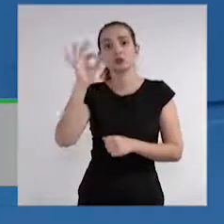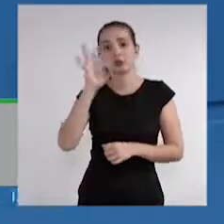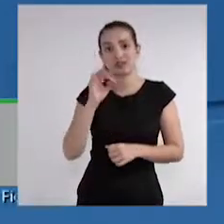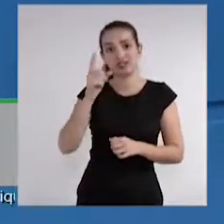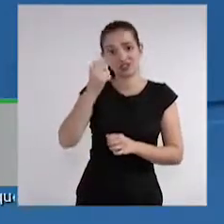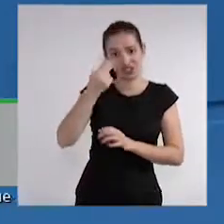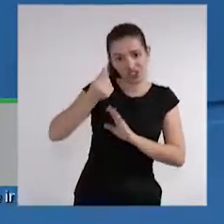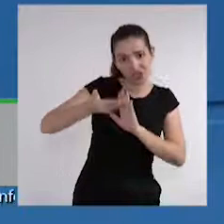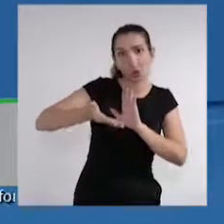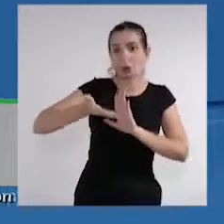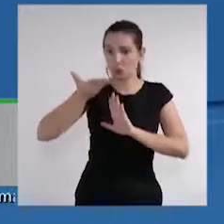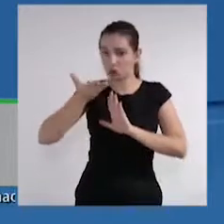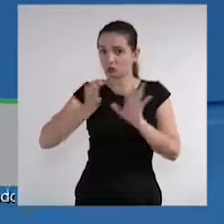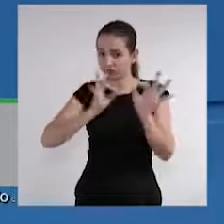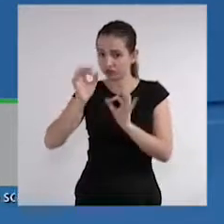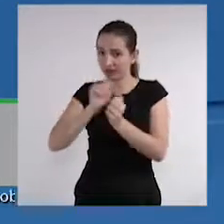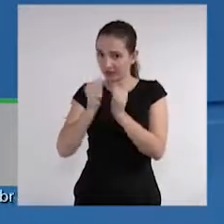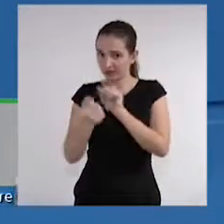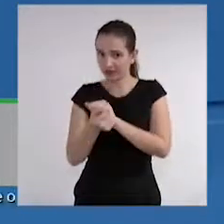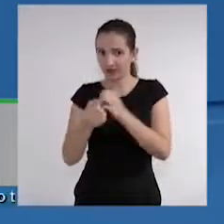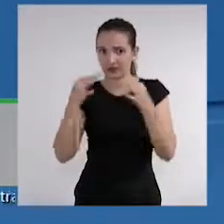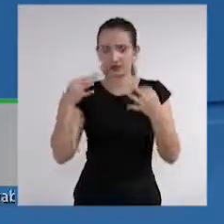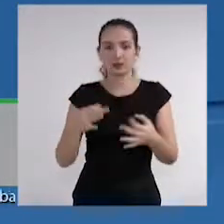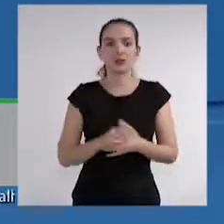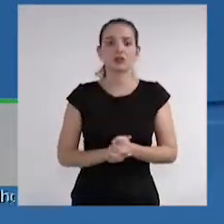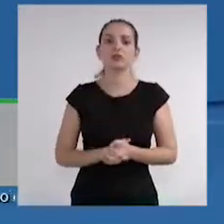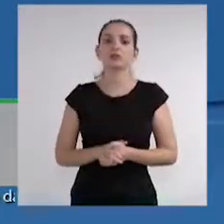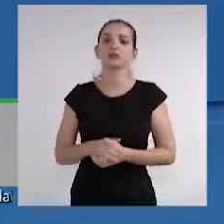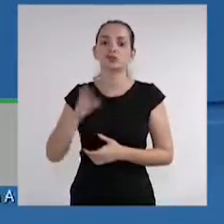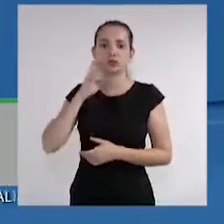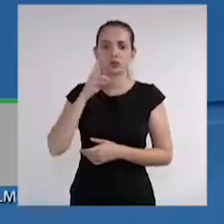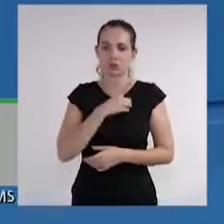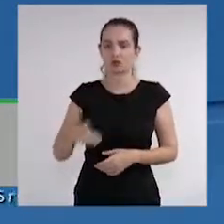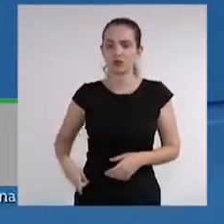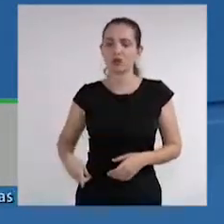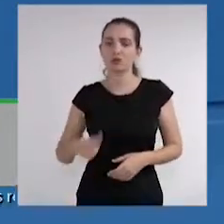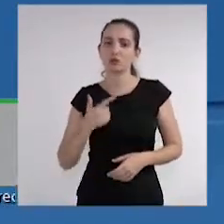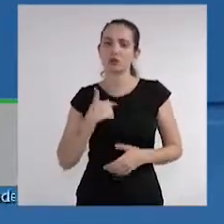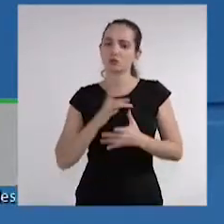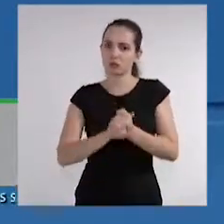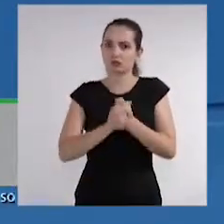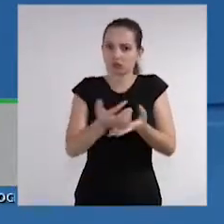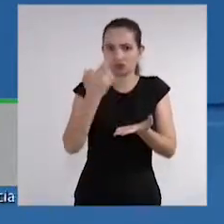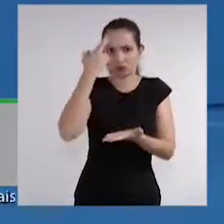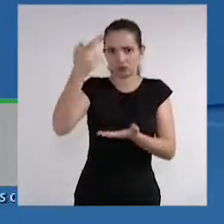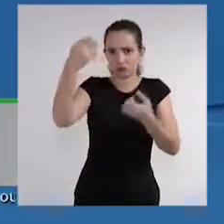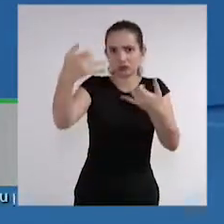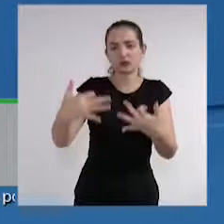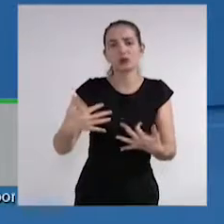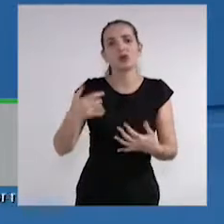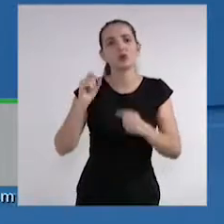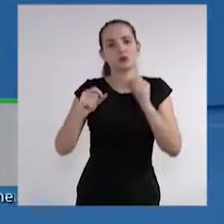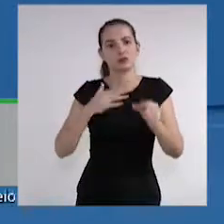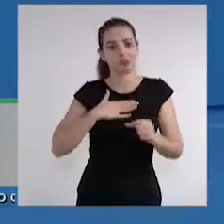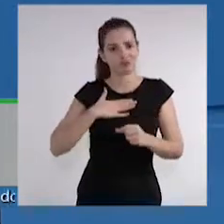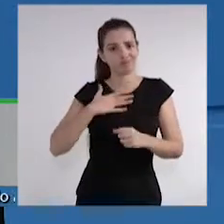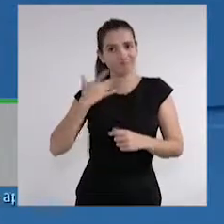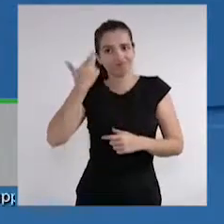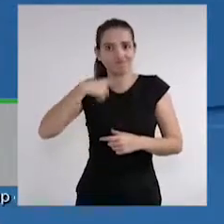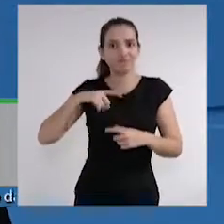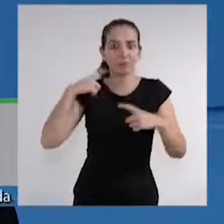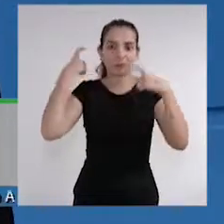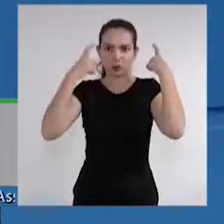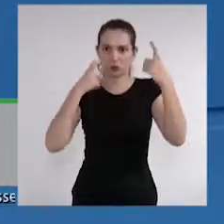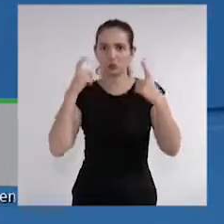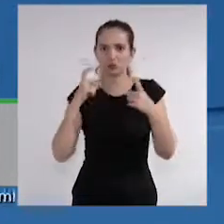satisfação. Deputado, parabenizo pela iniciativa e eu até comentei com o senhor particularmente. O que me preocupa nesse aspecto é